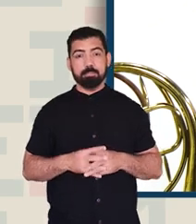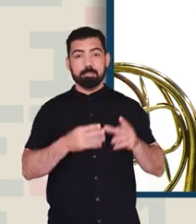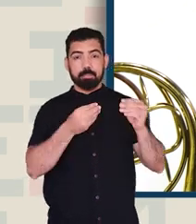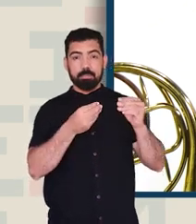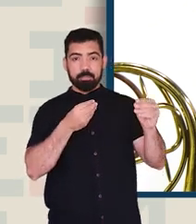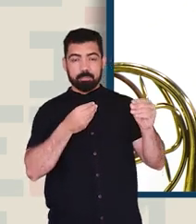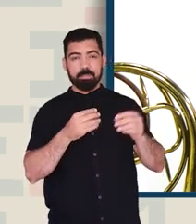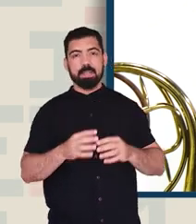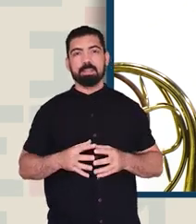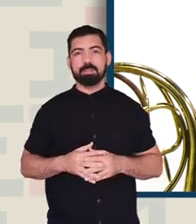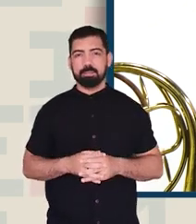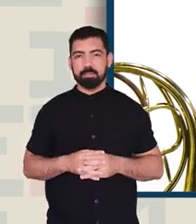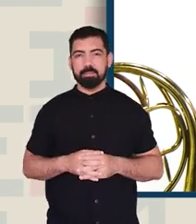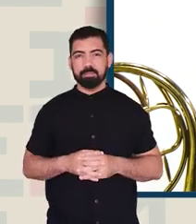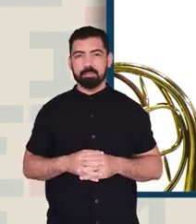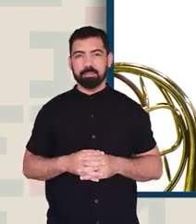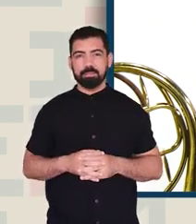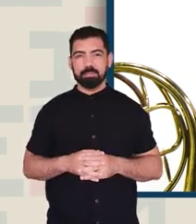Terceira.